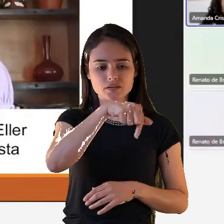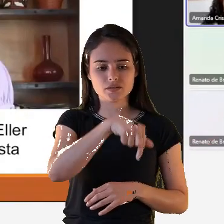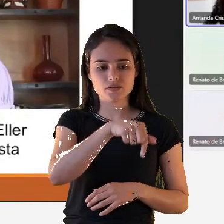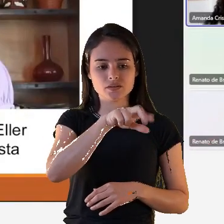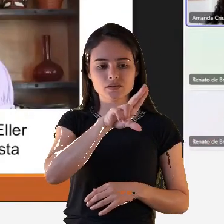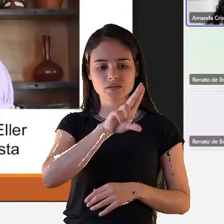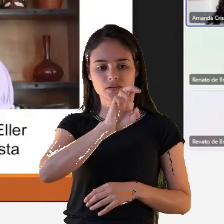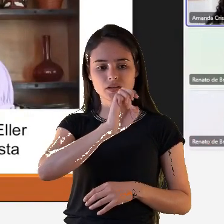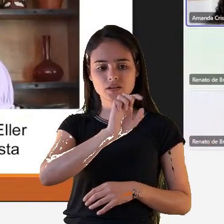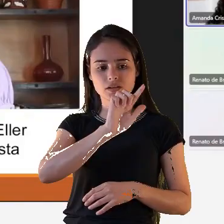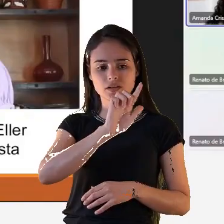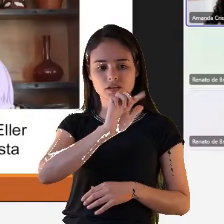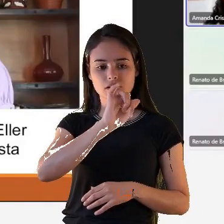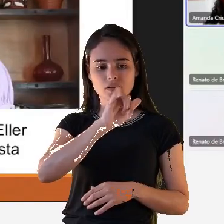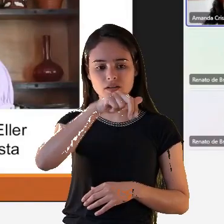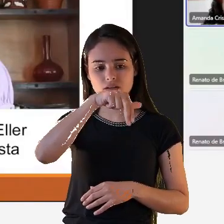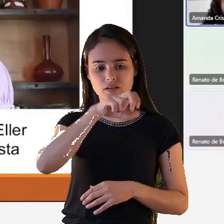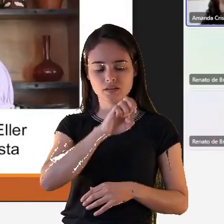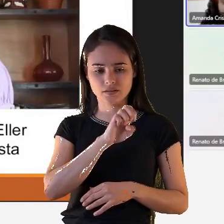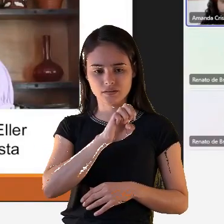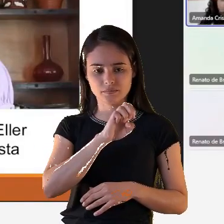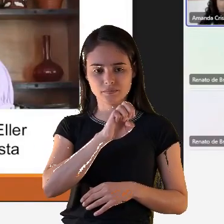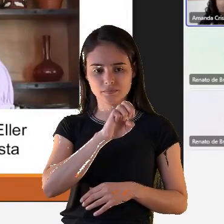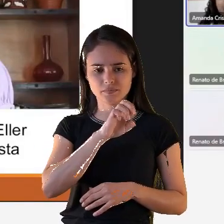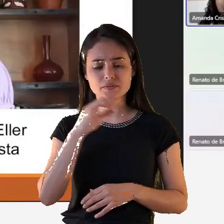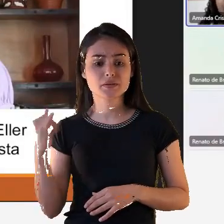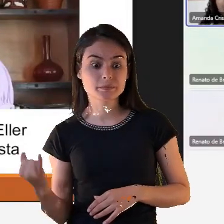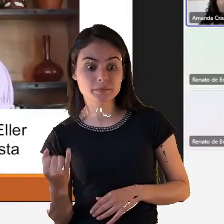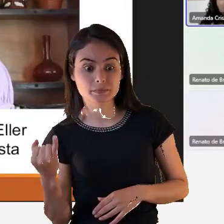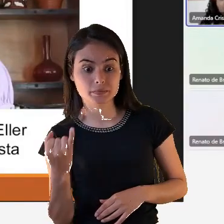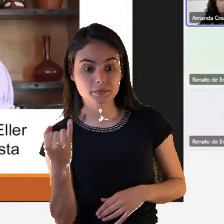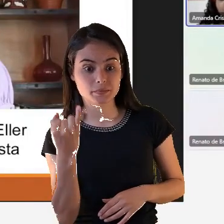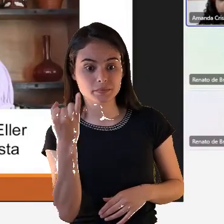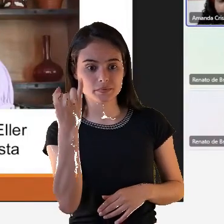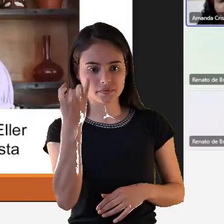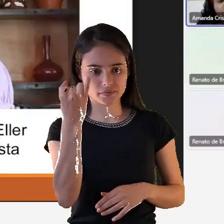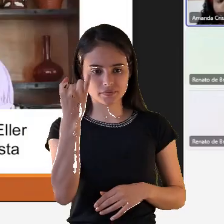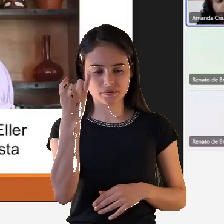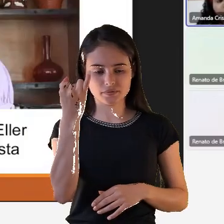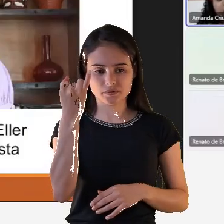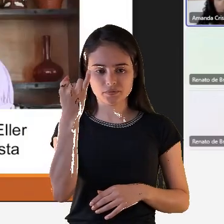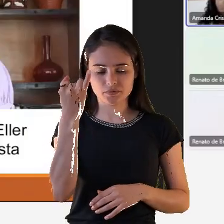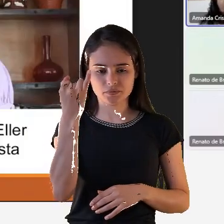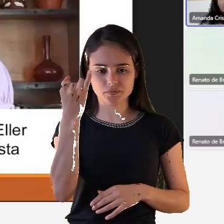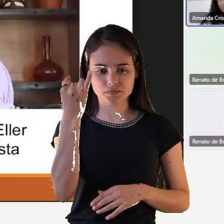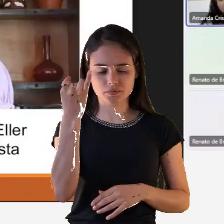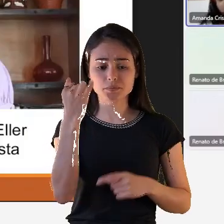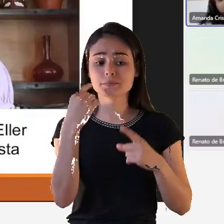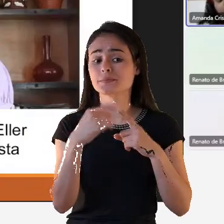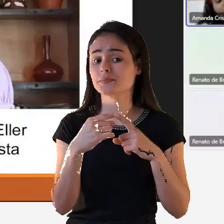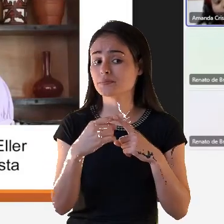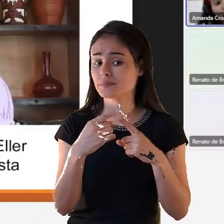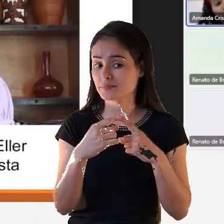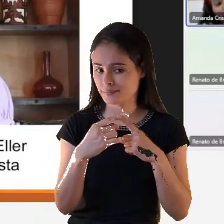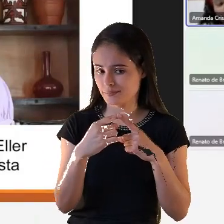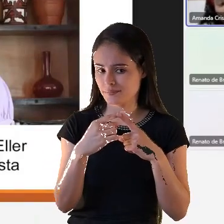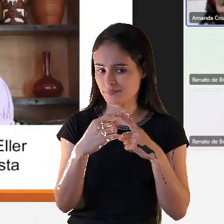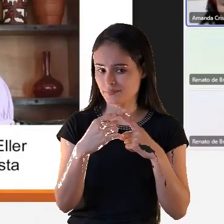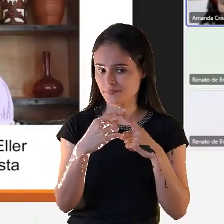que ela foi fundamental, né, na nossa luta contra o